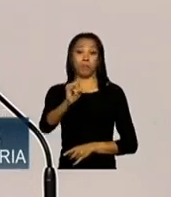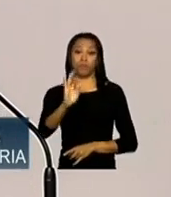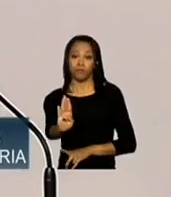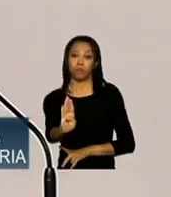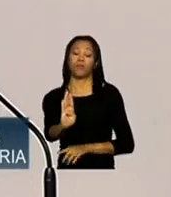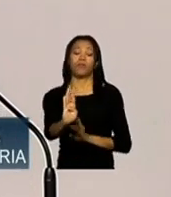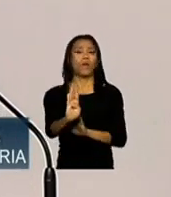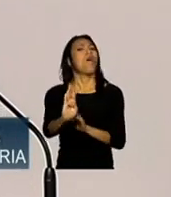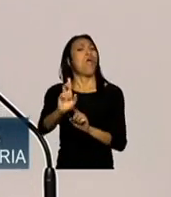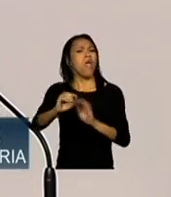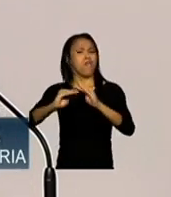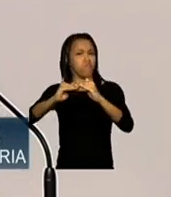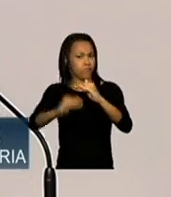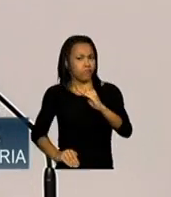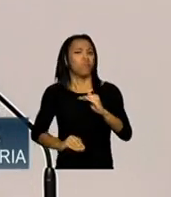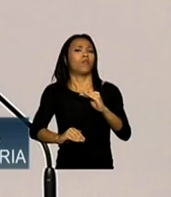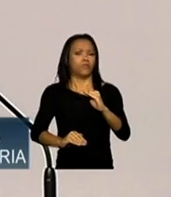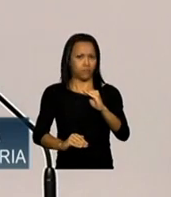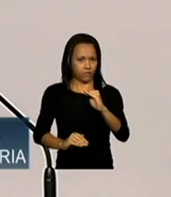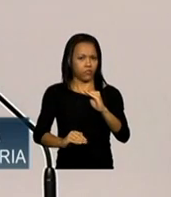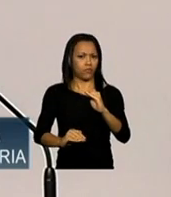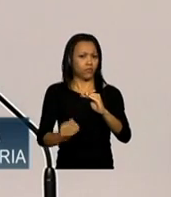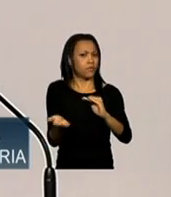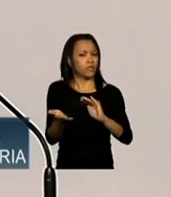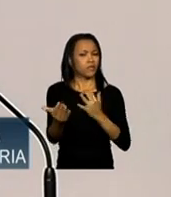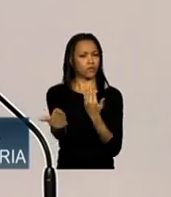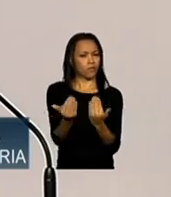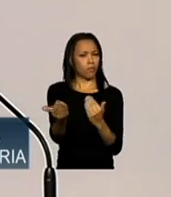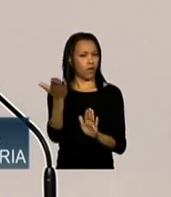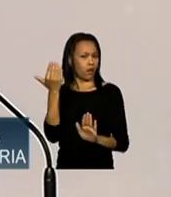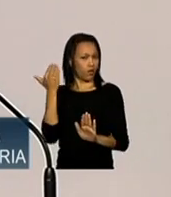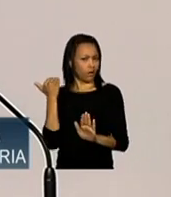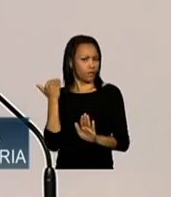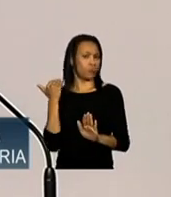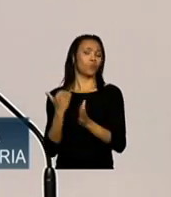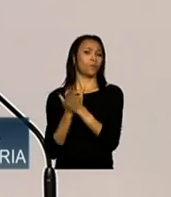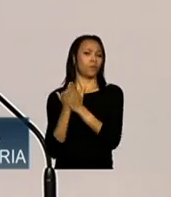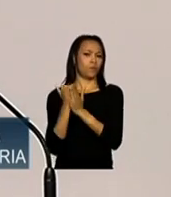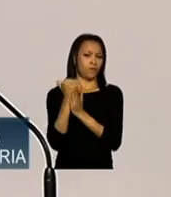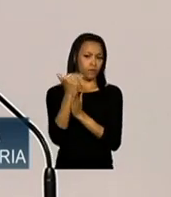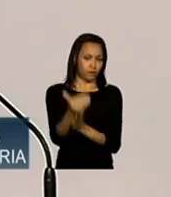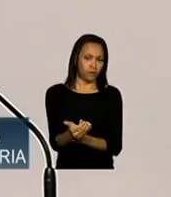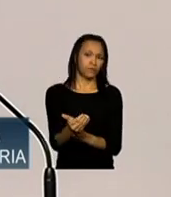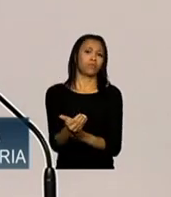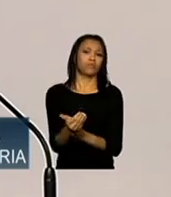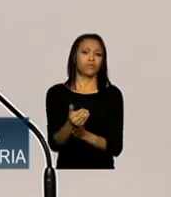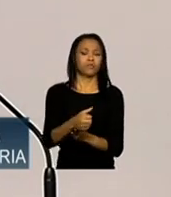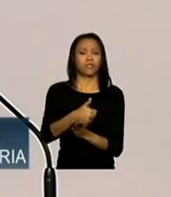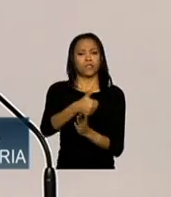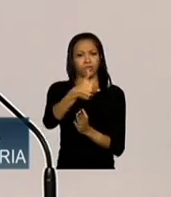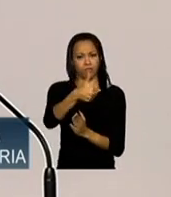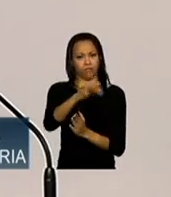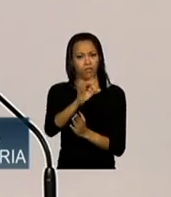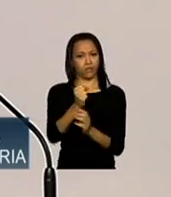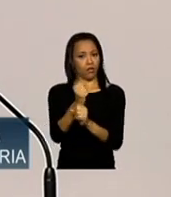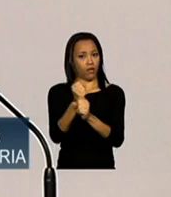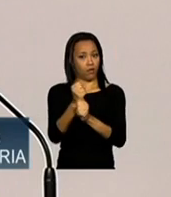substancialmente inferior àquela do início da década, que estava